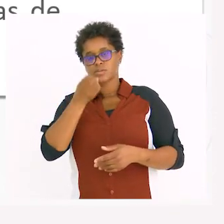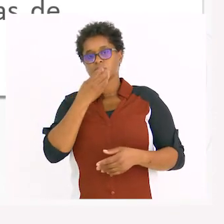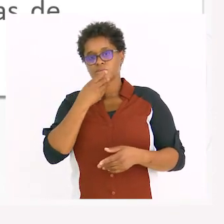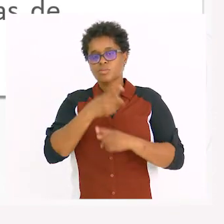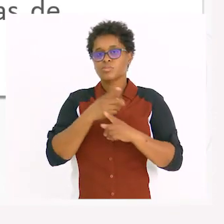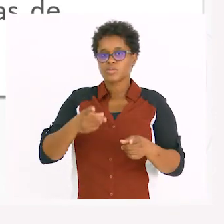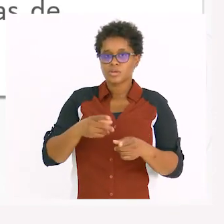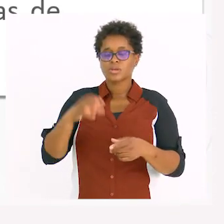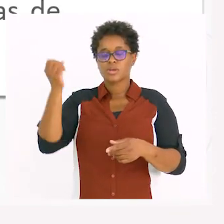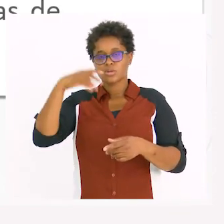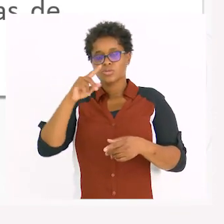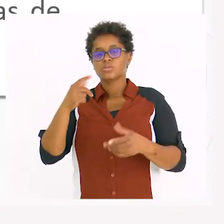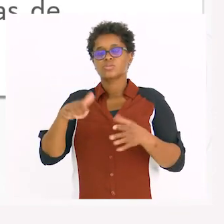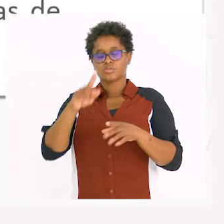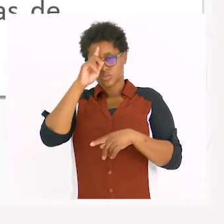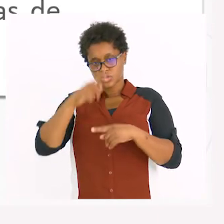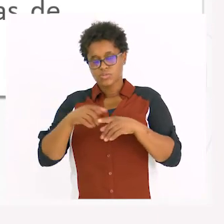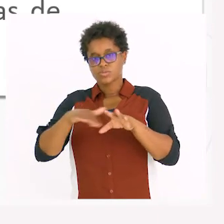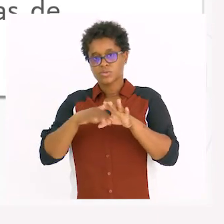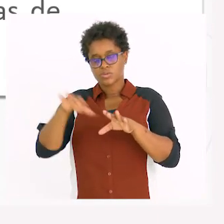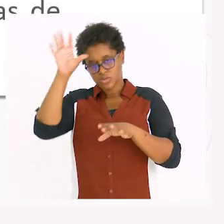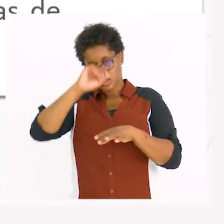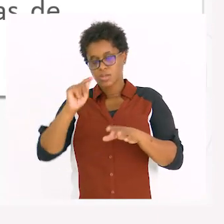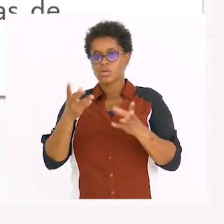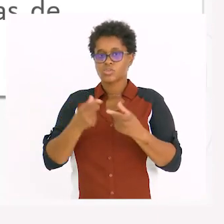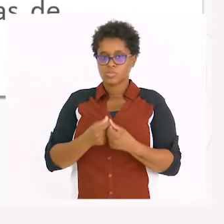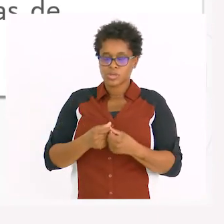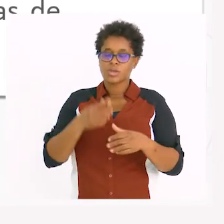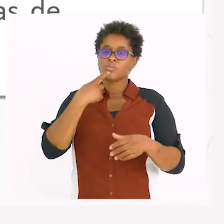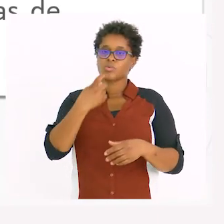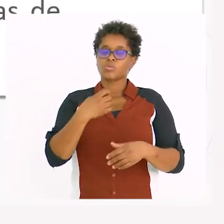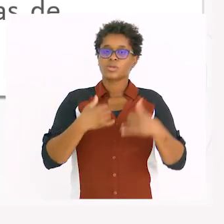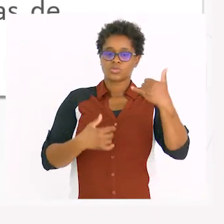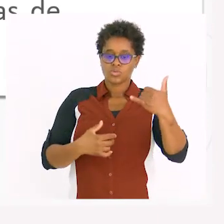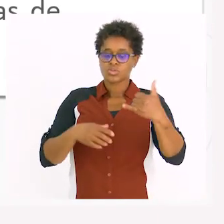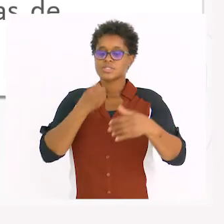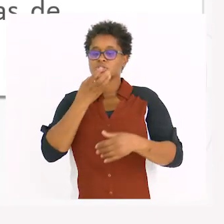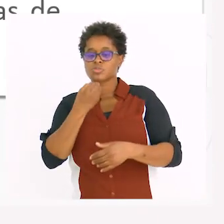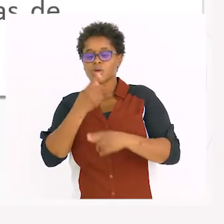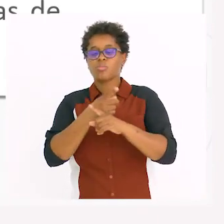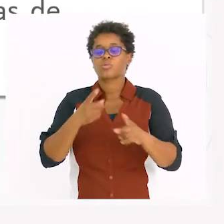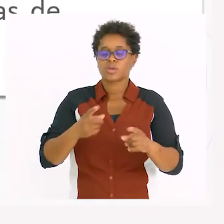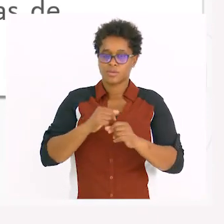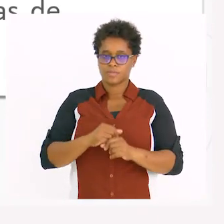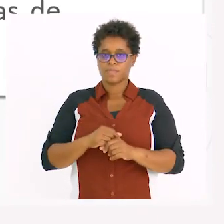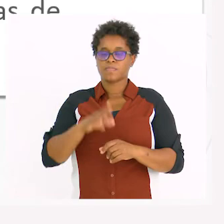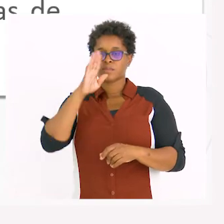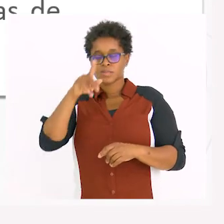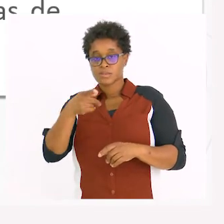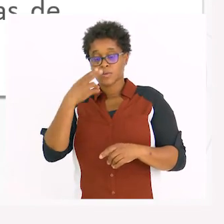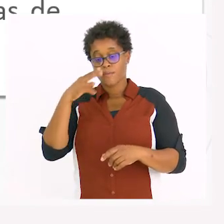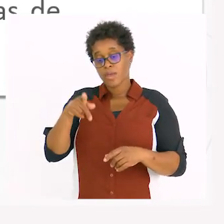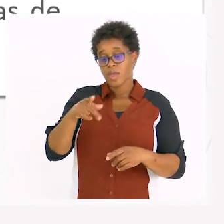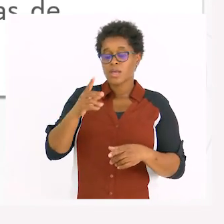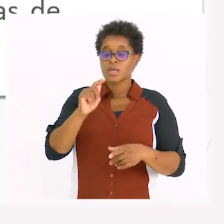da intervenção do Estado na economia. A pergunta 2. Explique por que razão se considerem